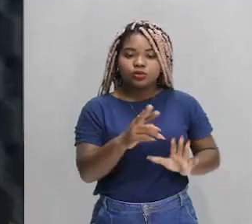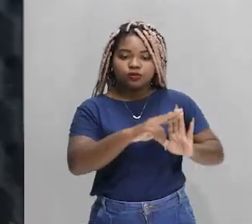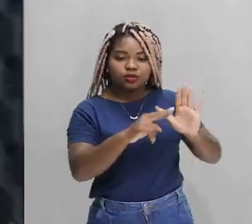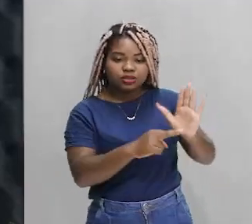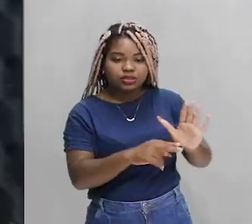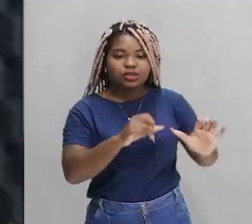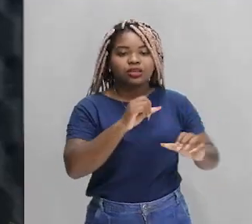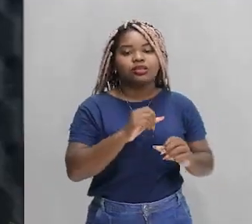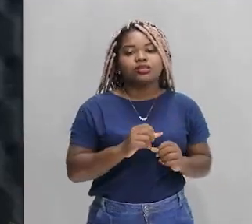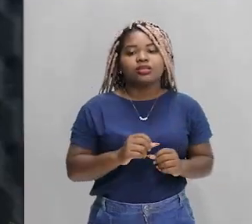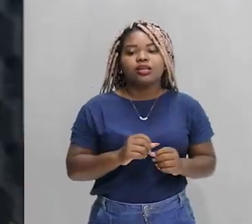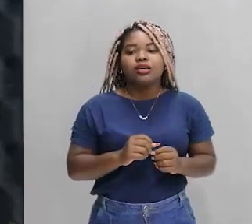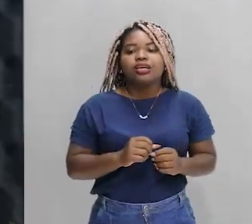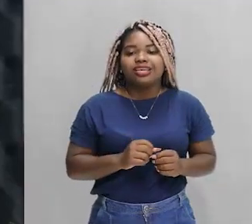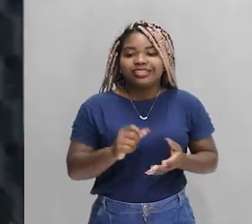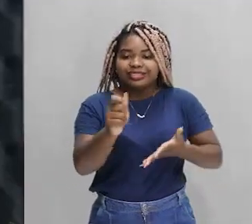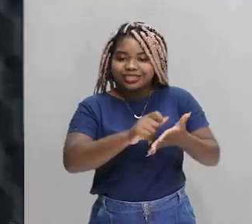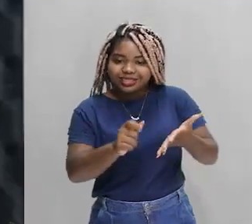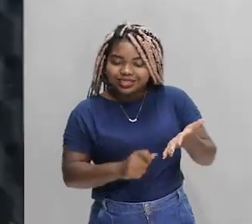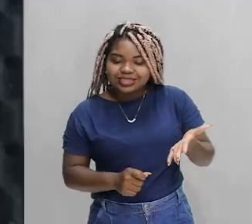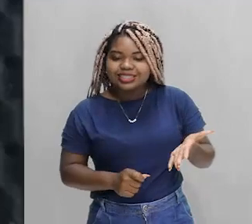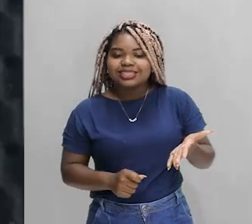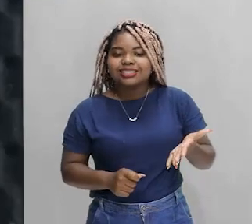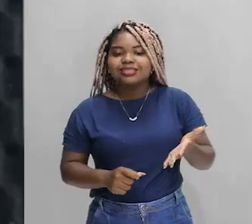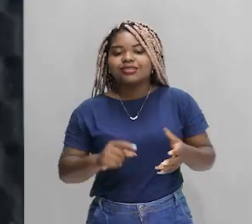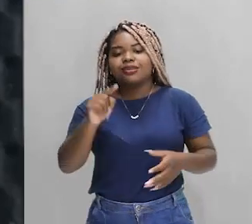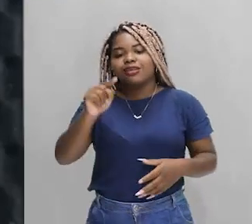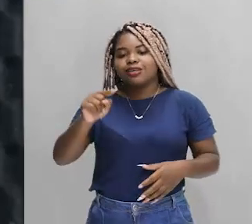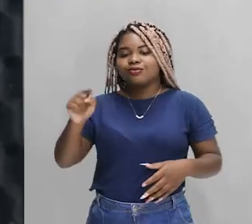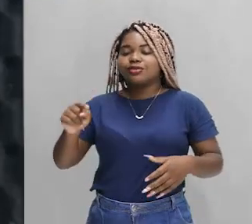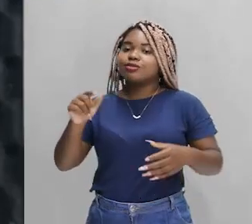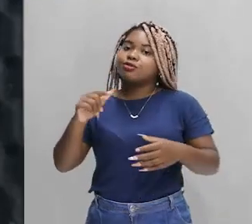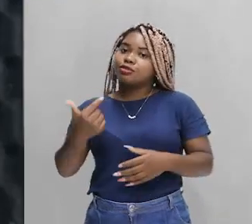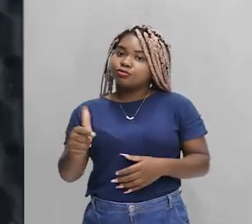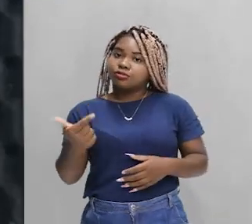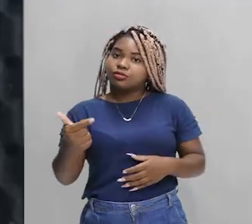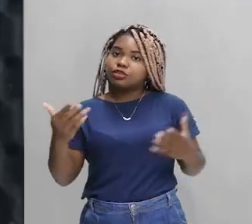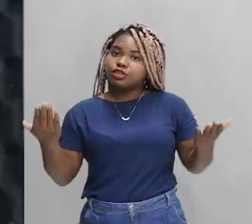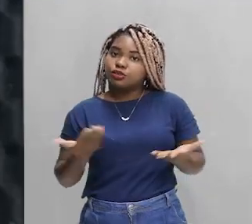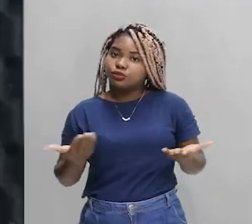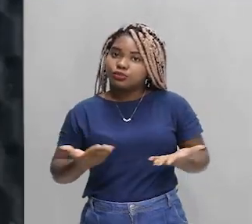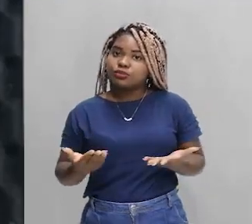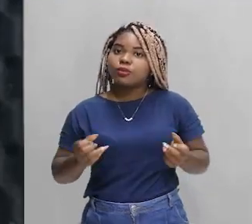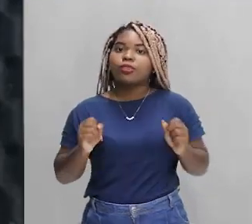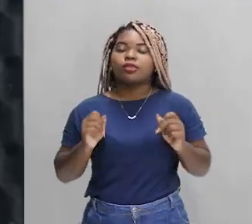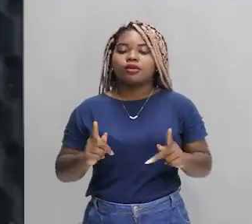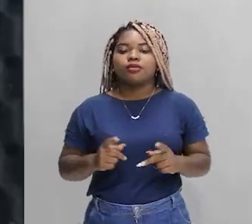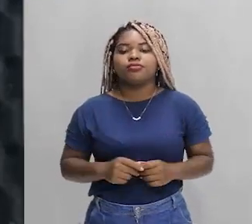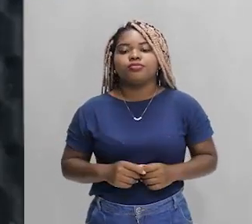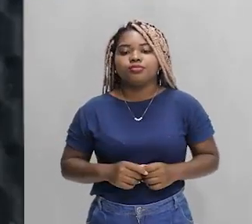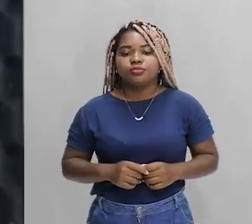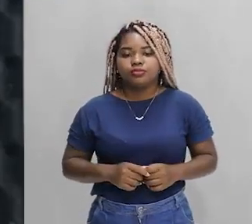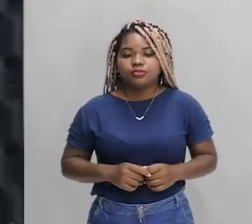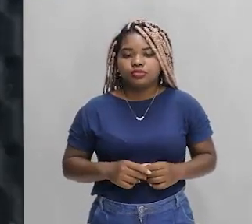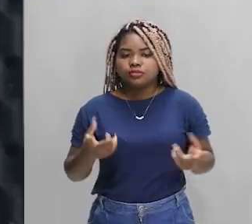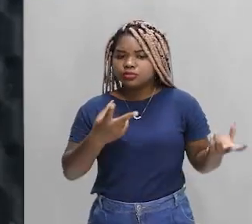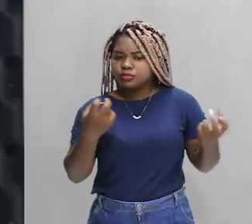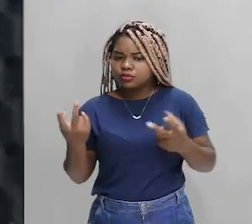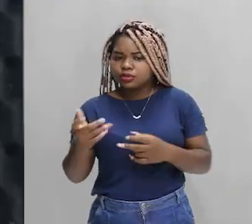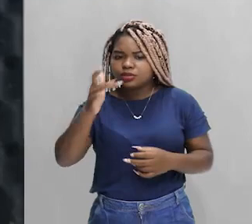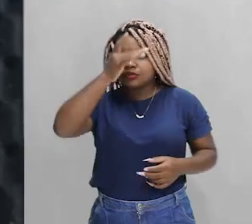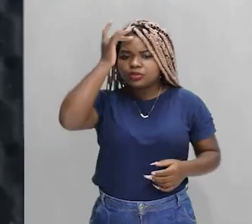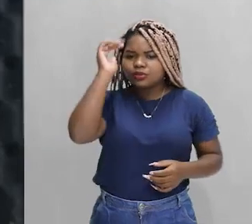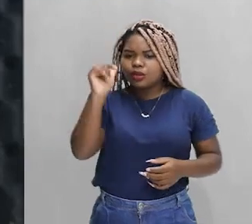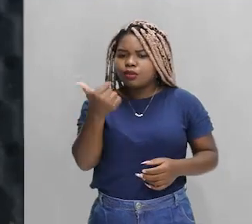a extinção do trema. Embora eu sei que vocês não tinham muito o costume de usar o trema, porque algo que eu percebo muito é que as pessoas às vezes